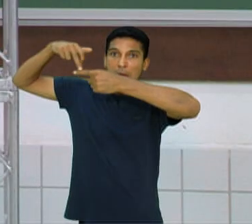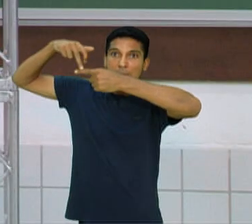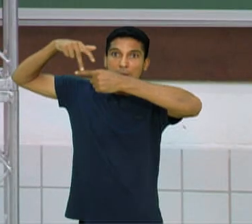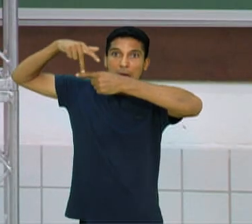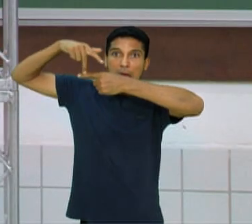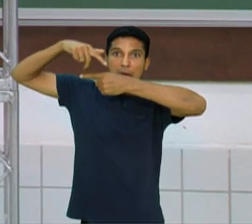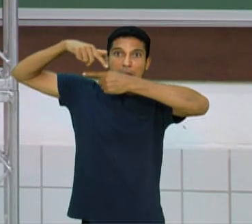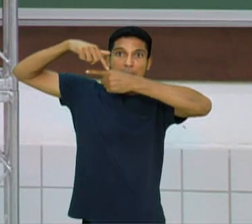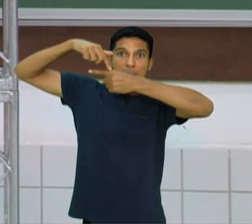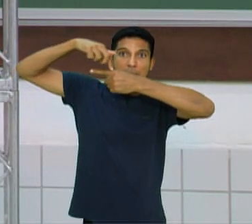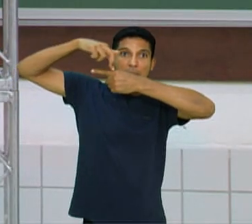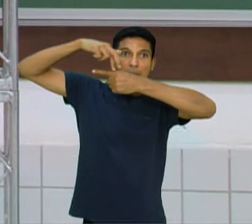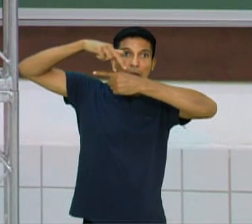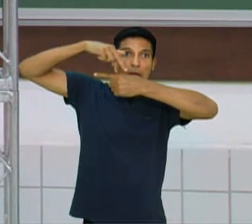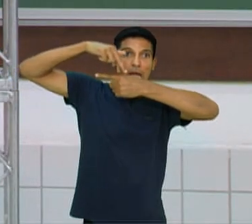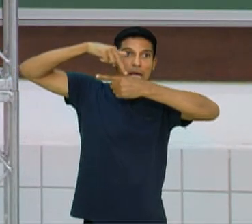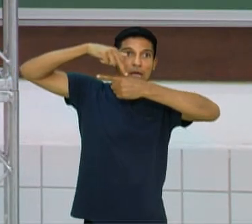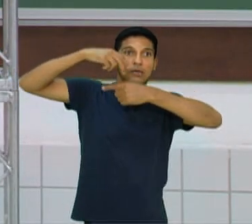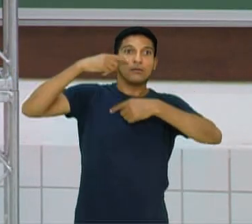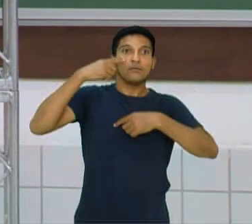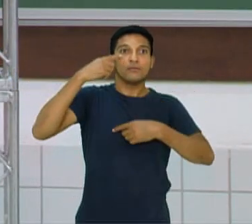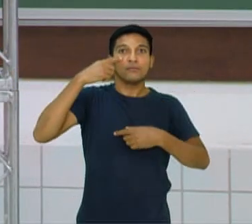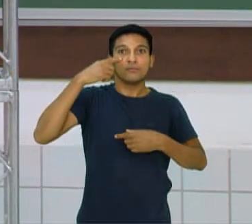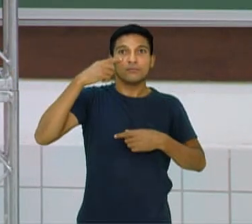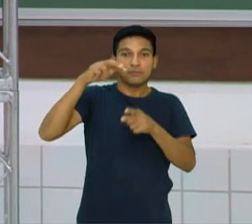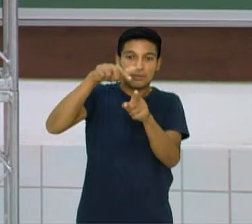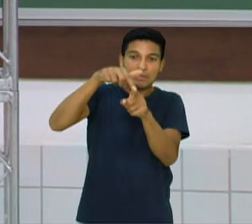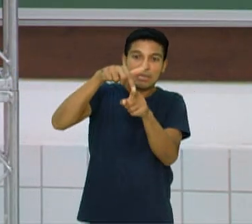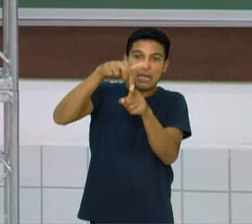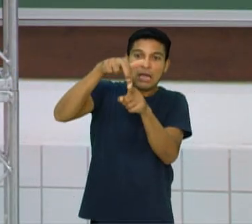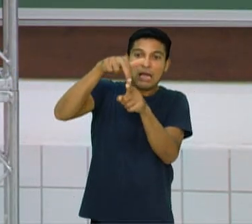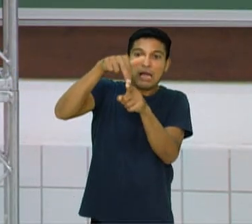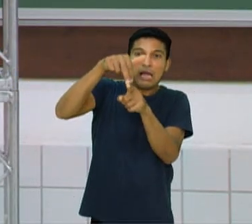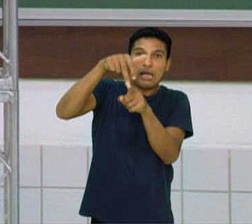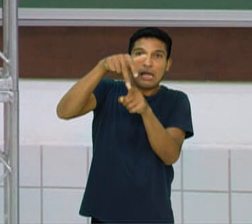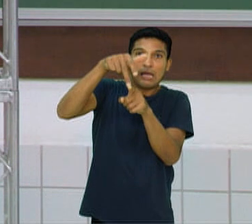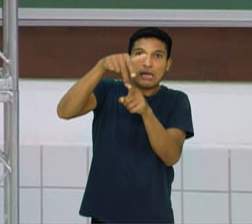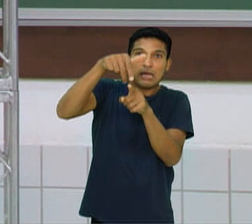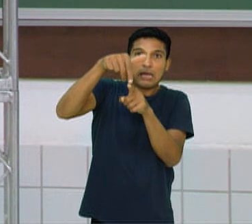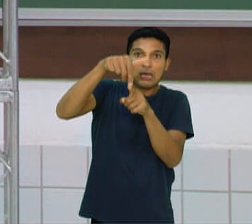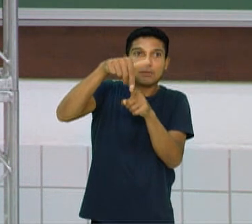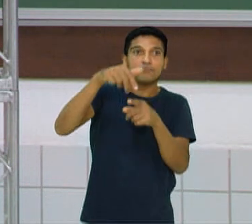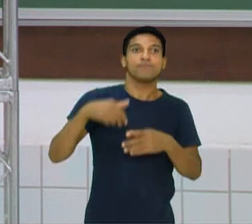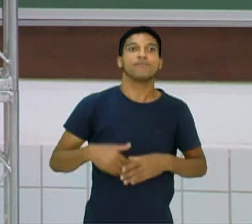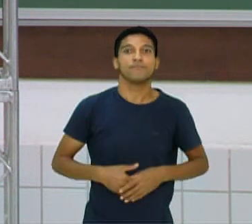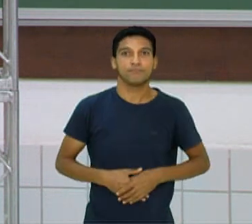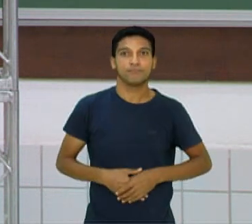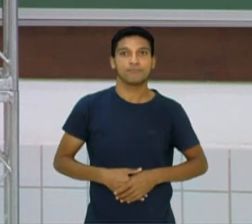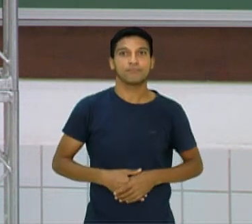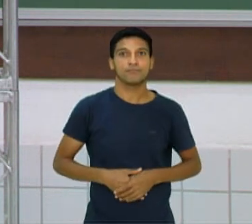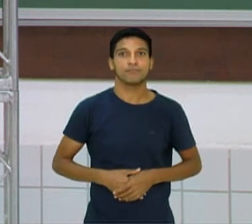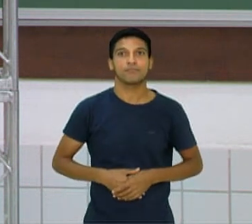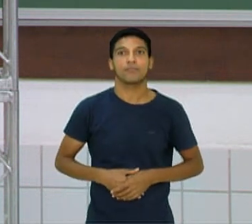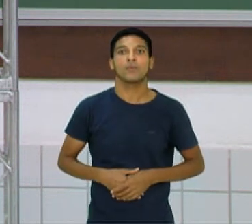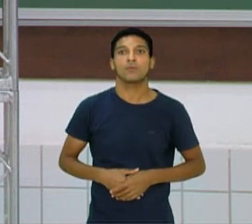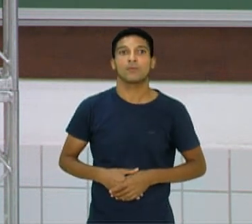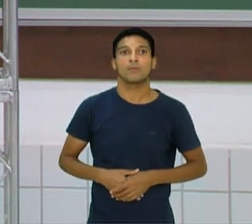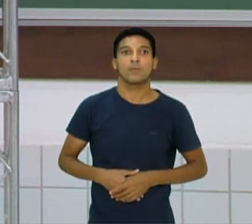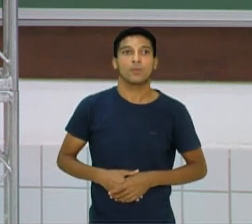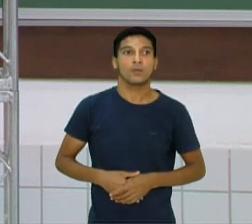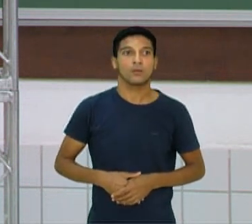com a natureza, né? O slackline ele pode ser feito também indoor e ele envolve ainda mais do que a